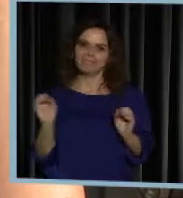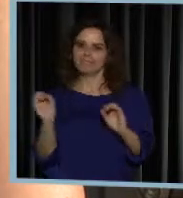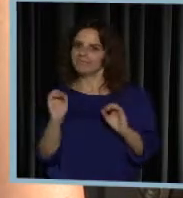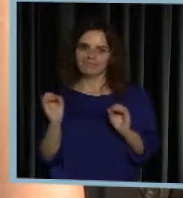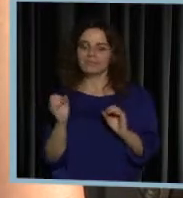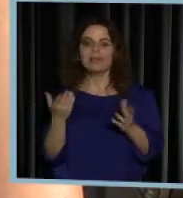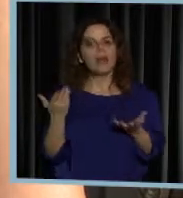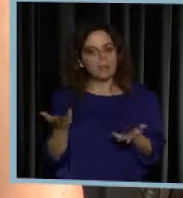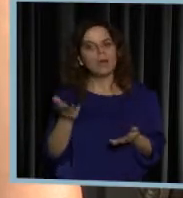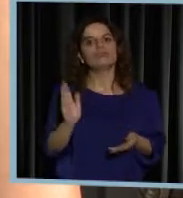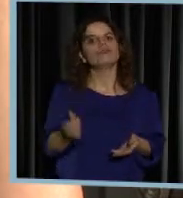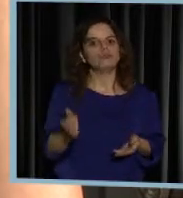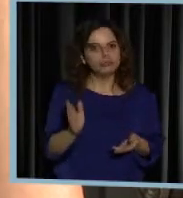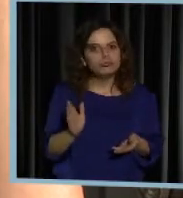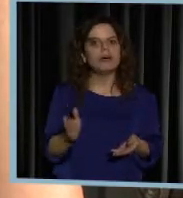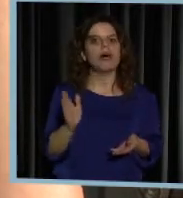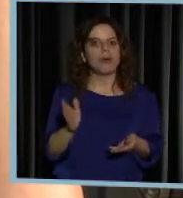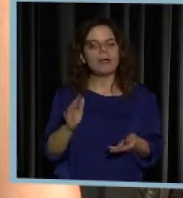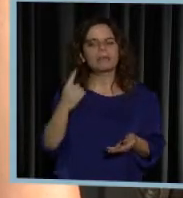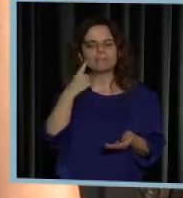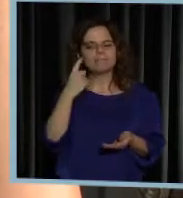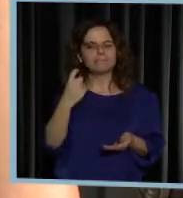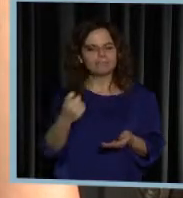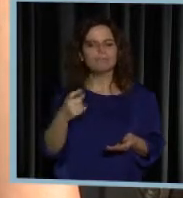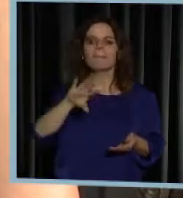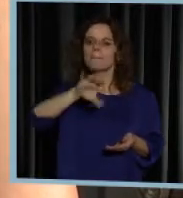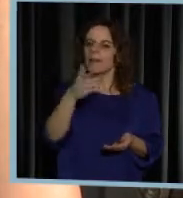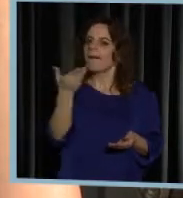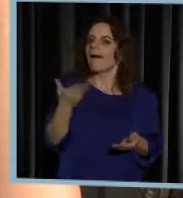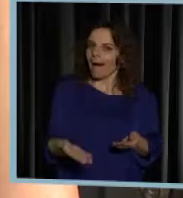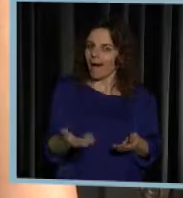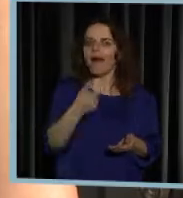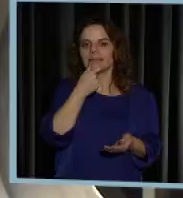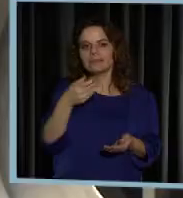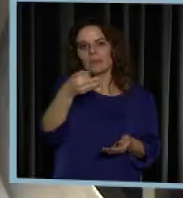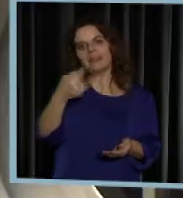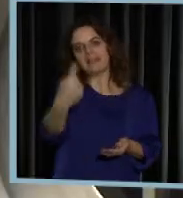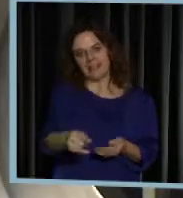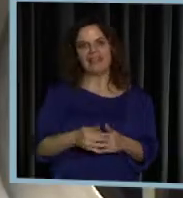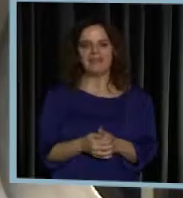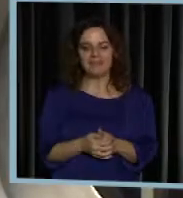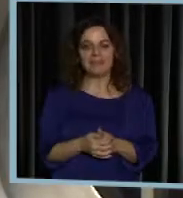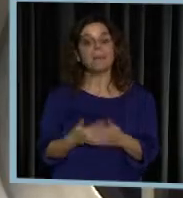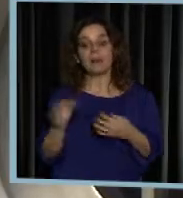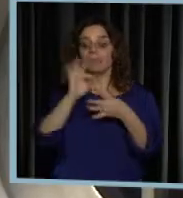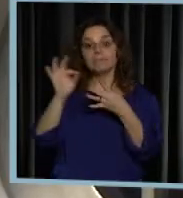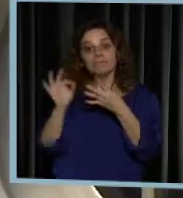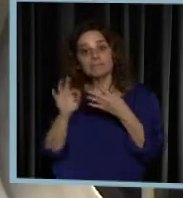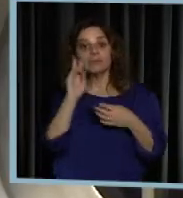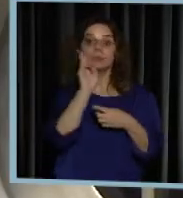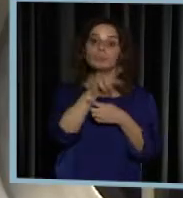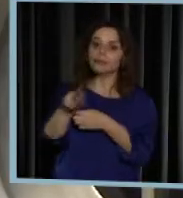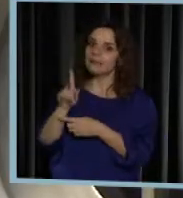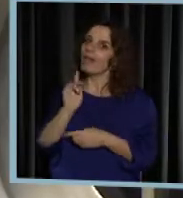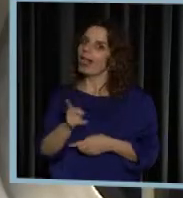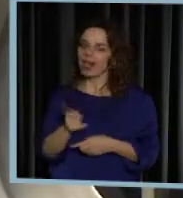nação, mas já havia esta percepção de que um país existe com uma moeda. Uma das características do Museu do Dinheiro é